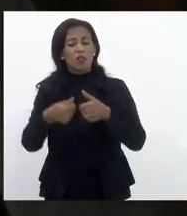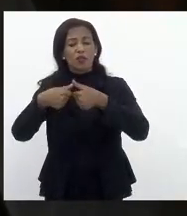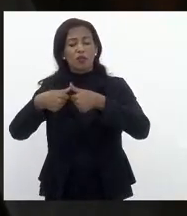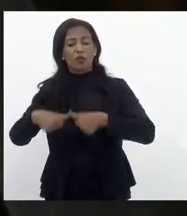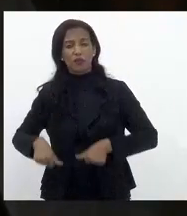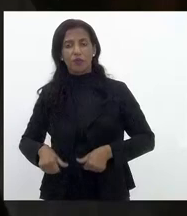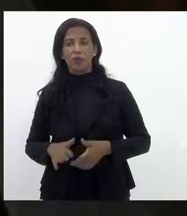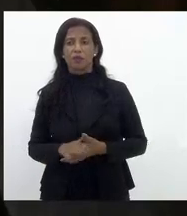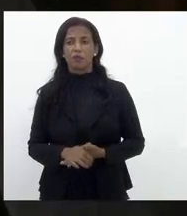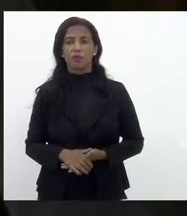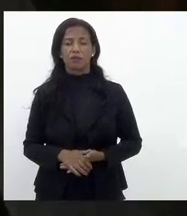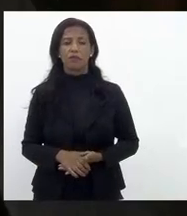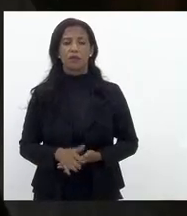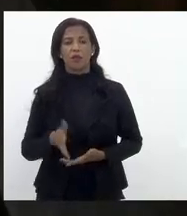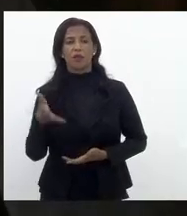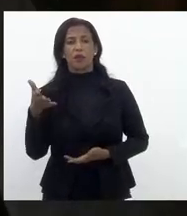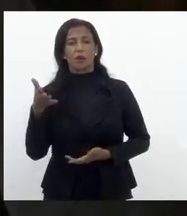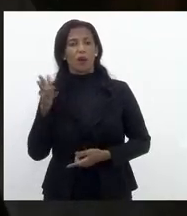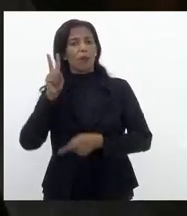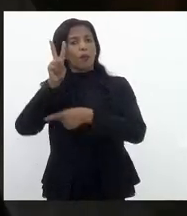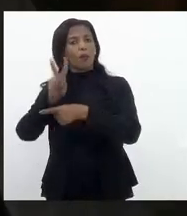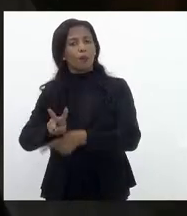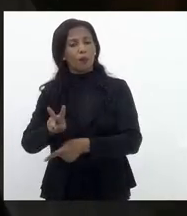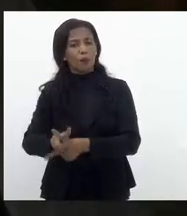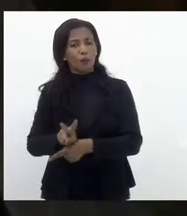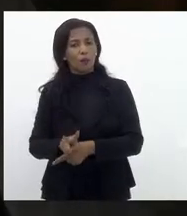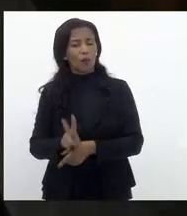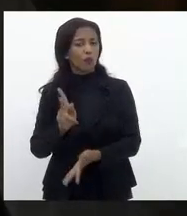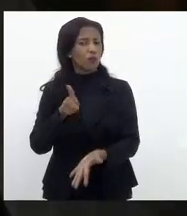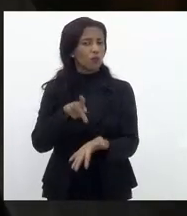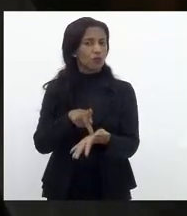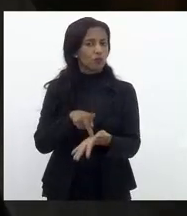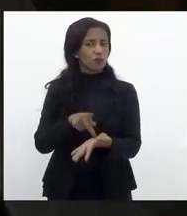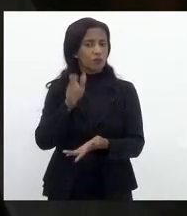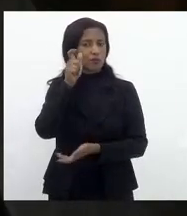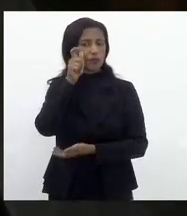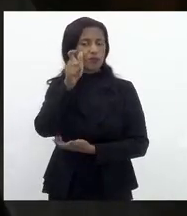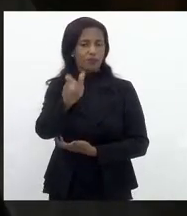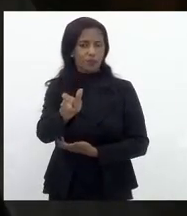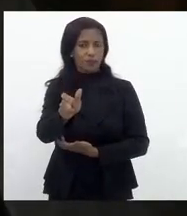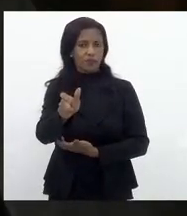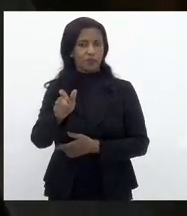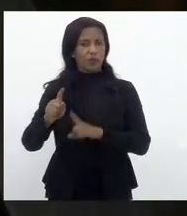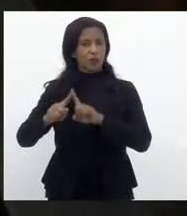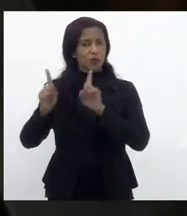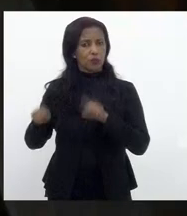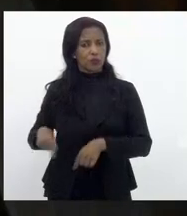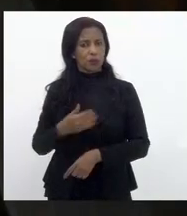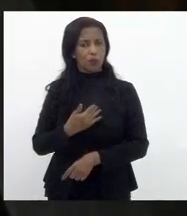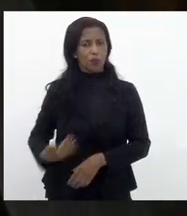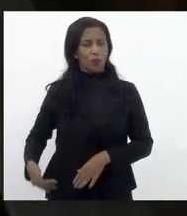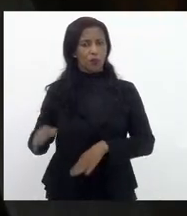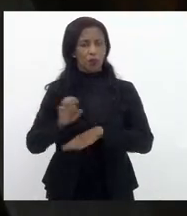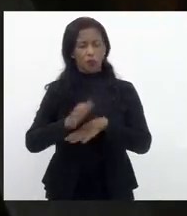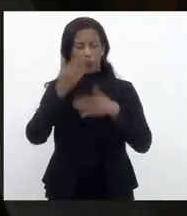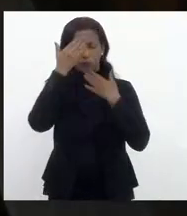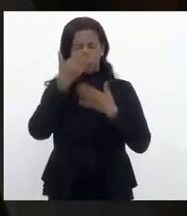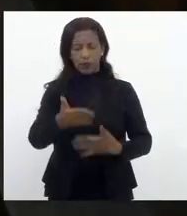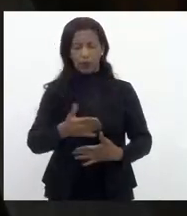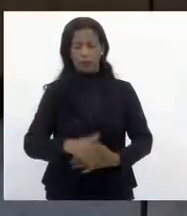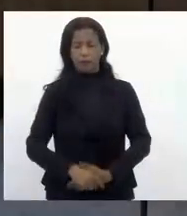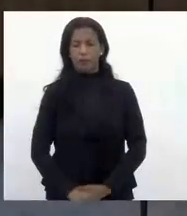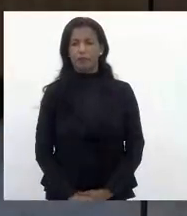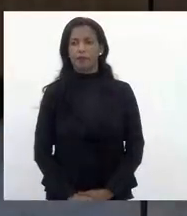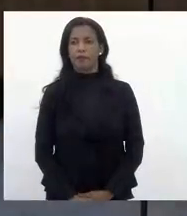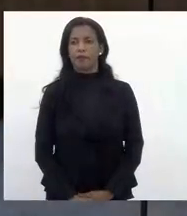ficar para salvaguardar o verdadeiro interesse do Servidor público estadual Muito obrigado